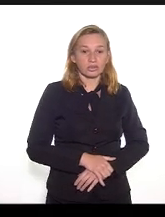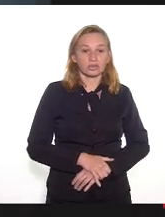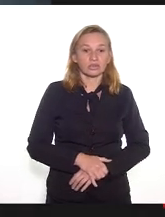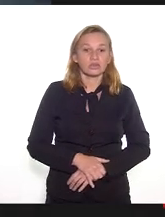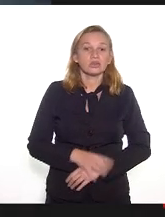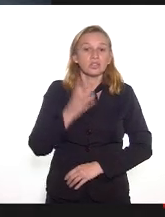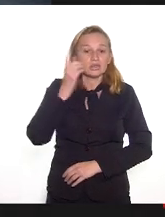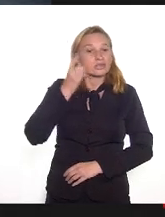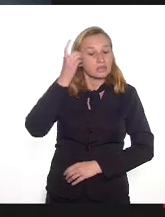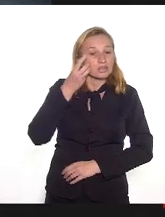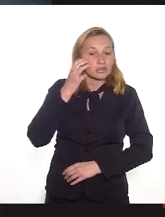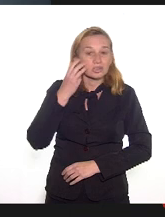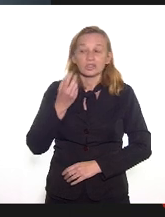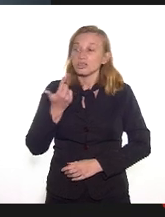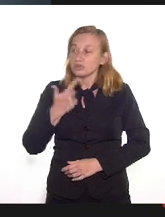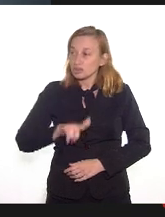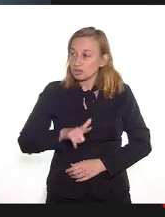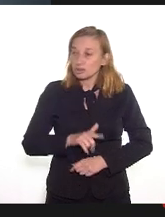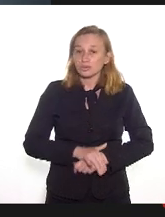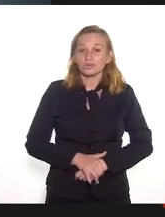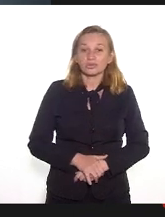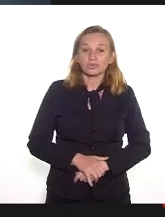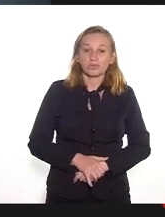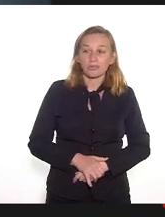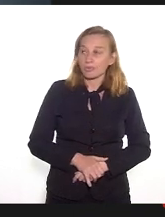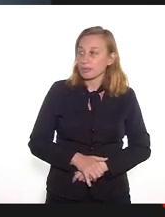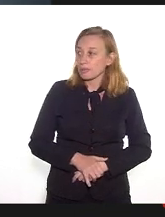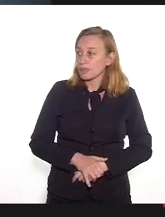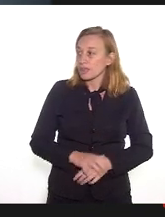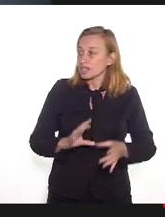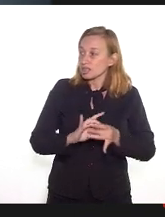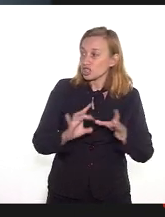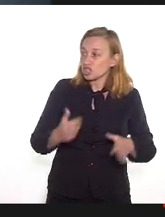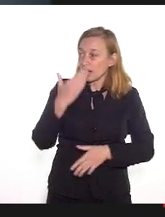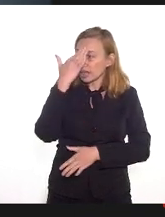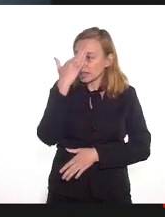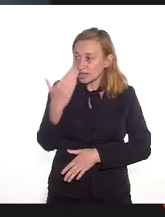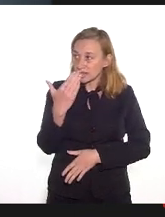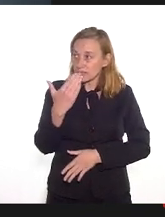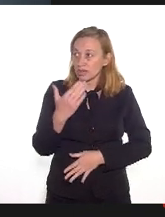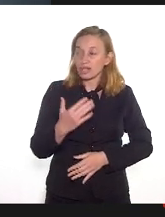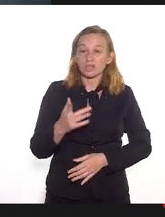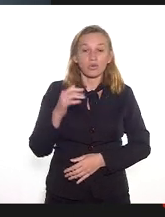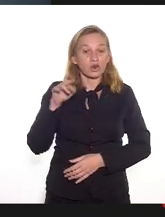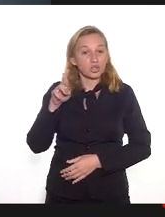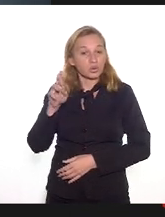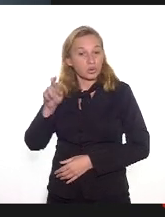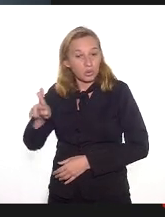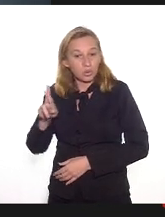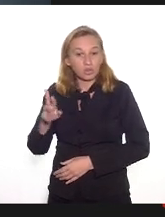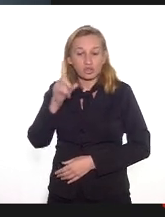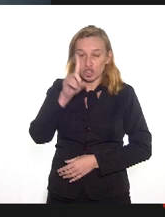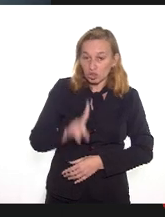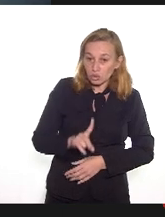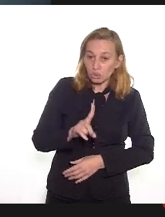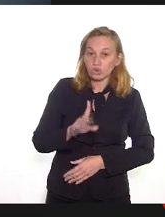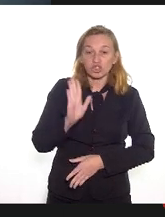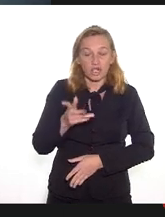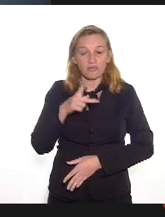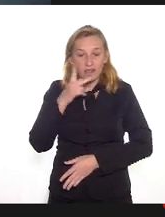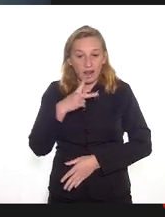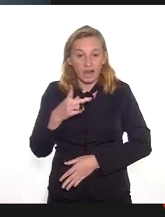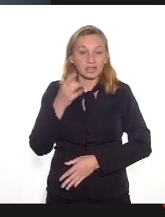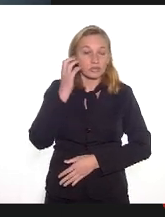deputado Valdeck. Mais uma vez, registrar nossos agradecimentos aos reitores, diretores já citados pelo